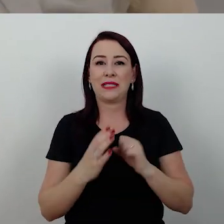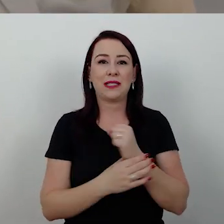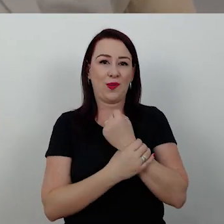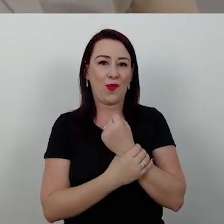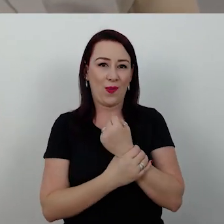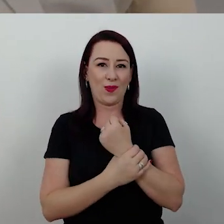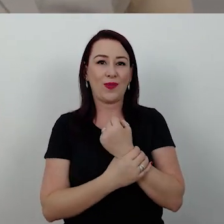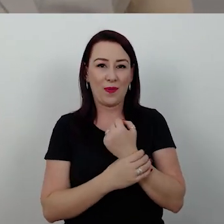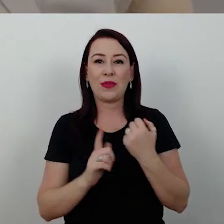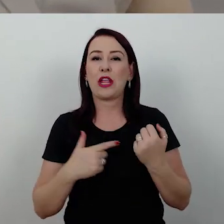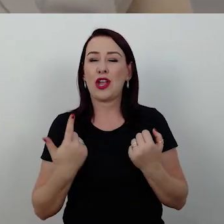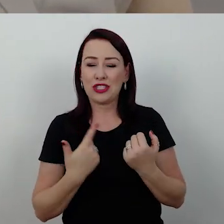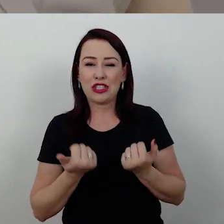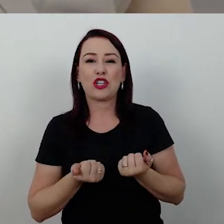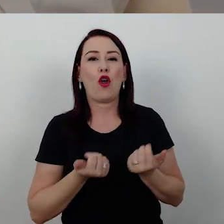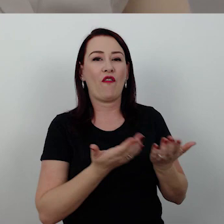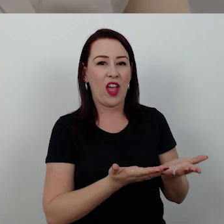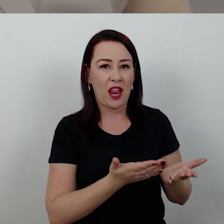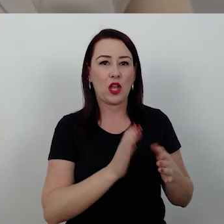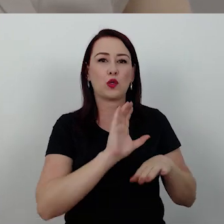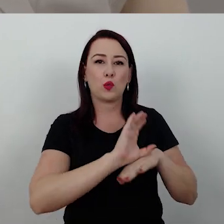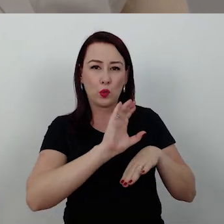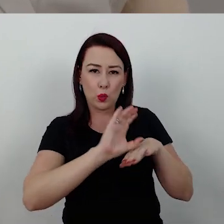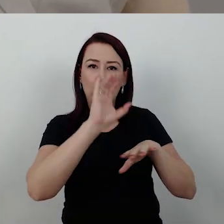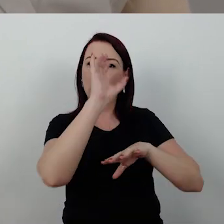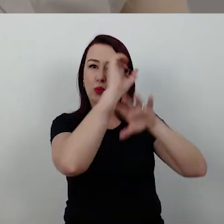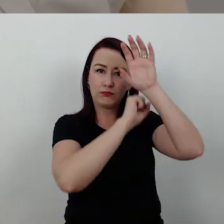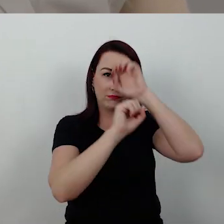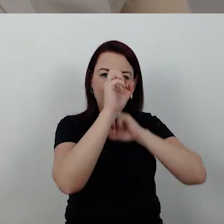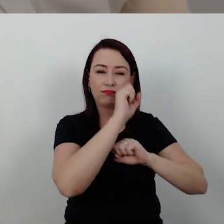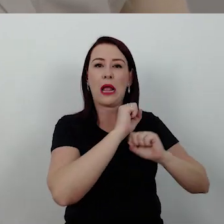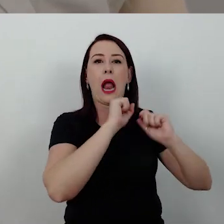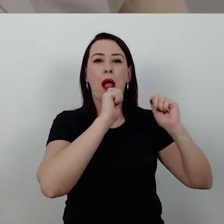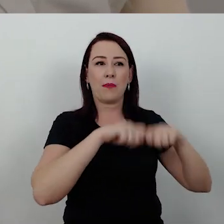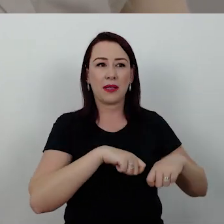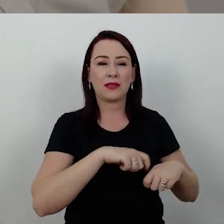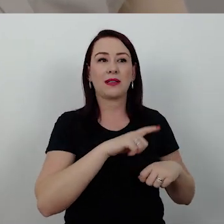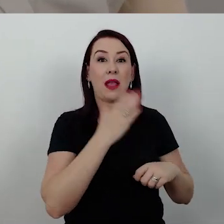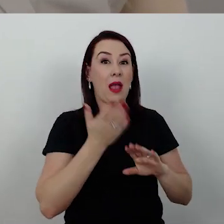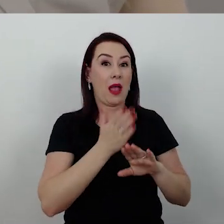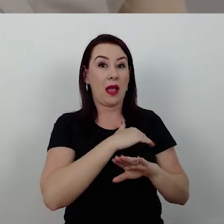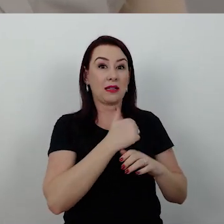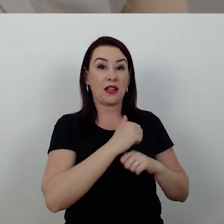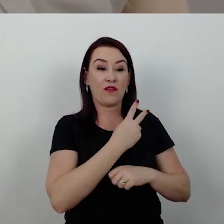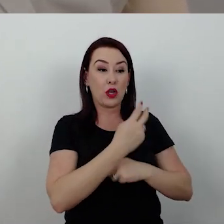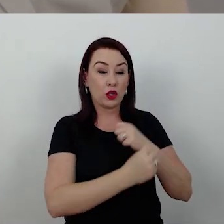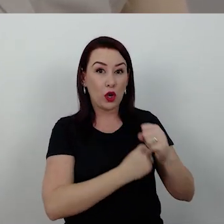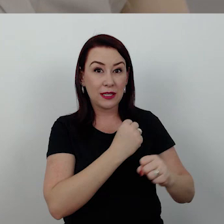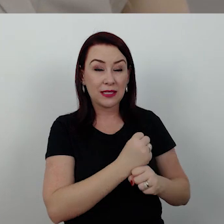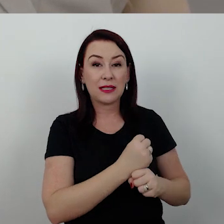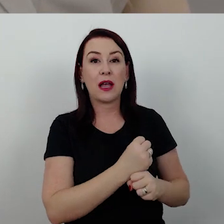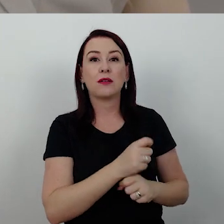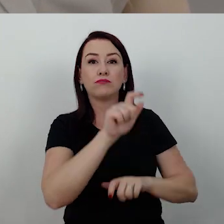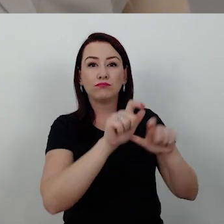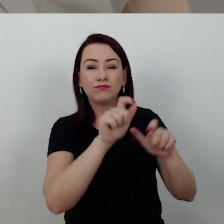de oferecer ali uma escola de capacitação, onde por 2 anos esses jovens,